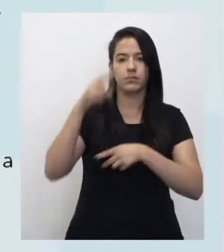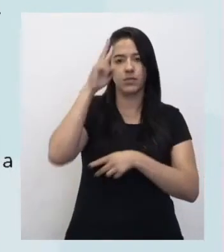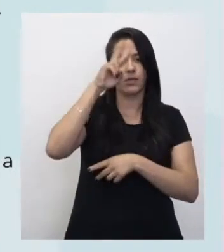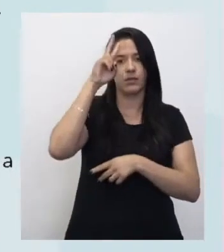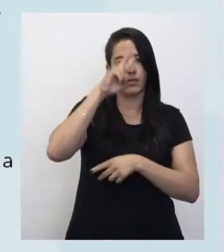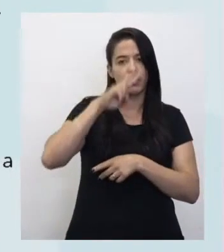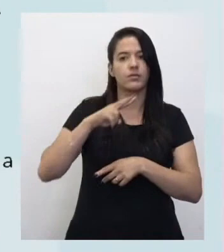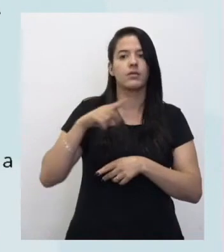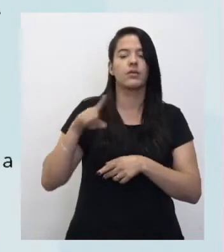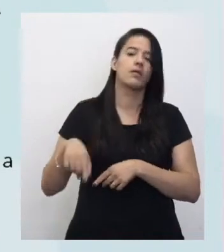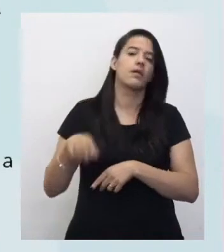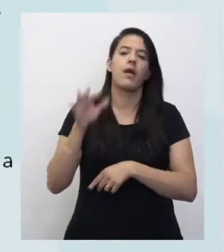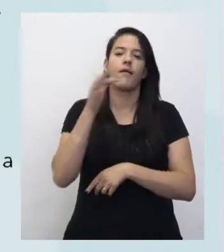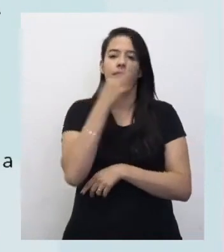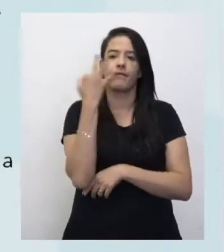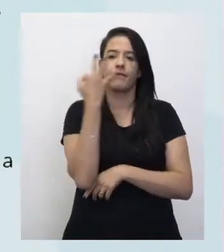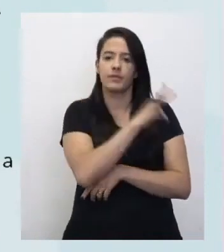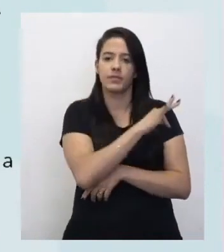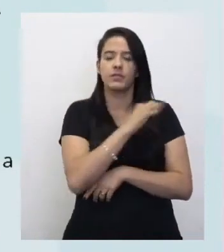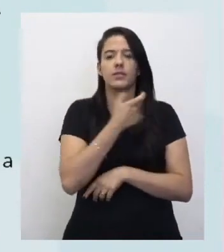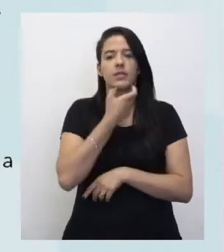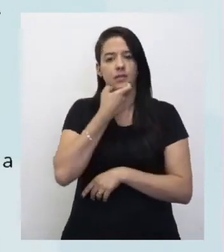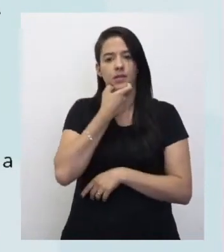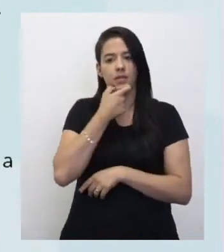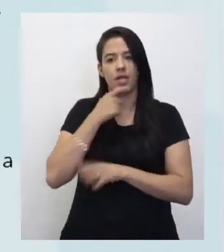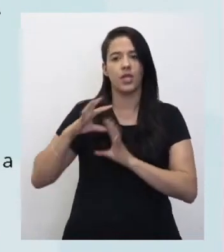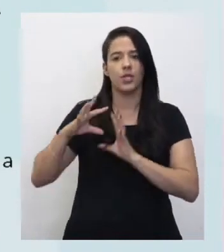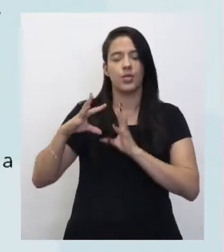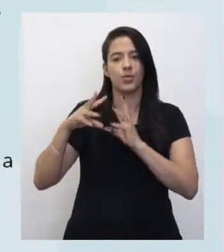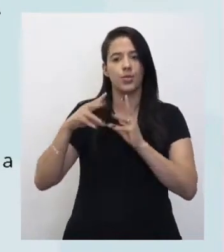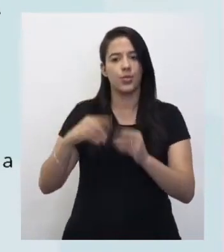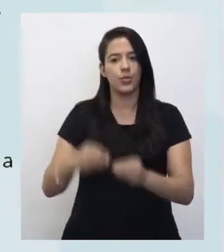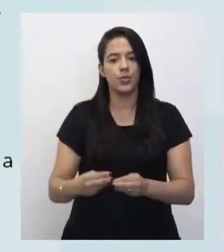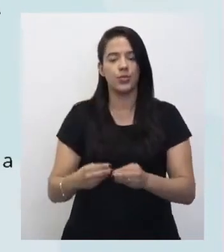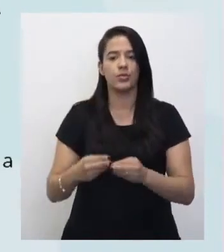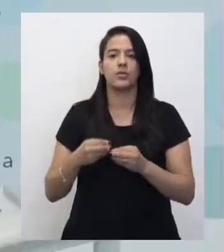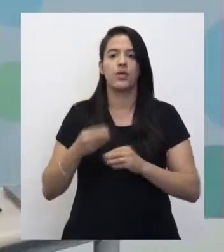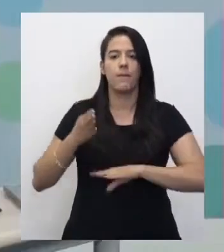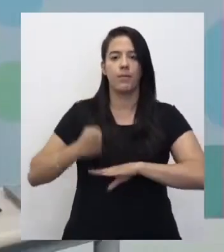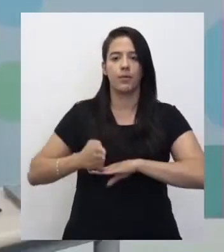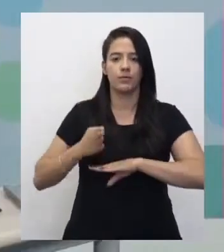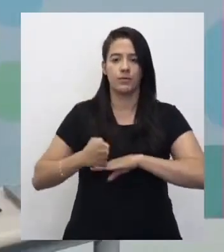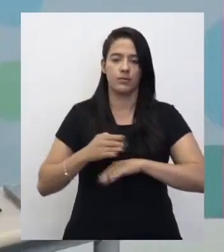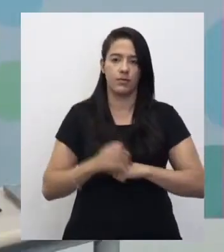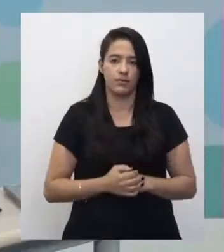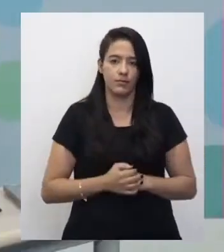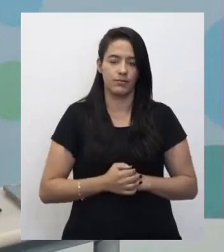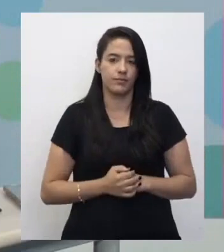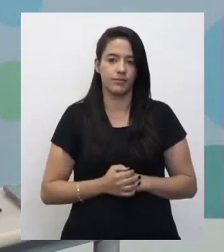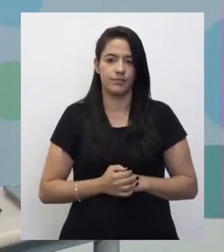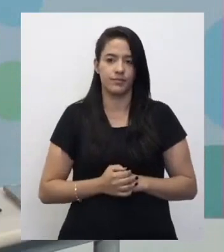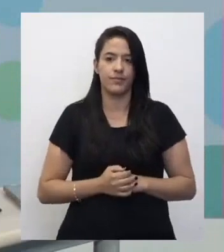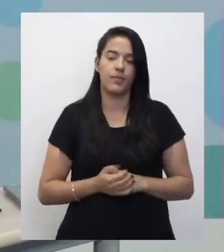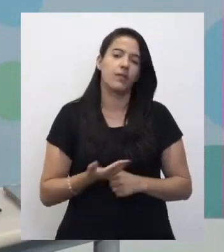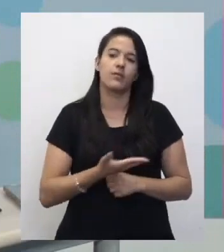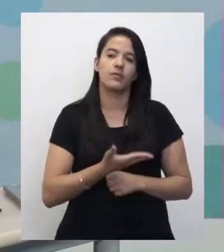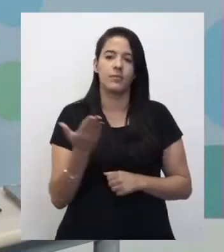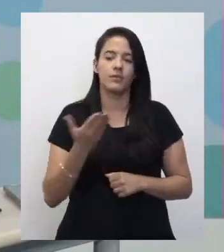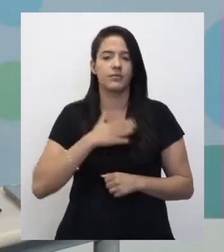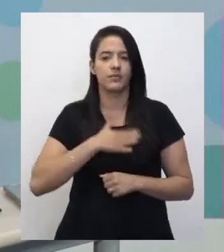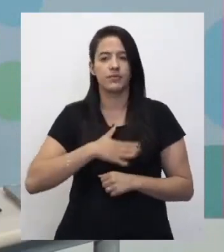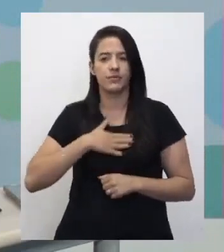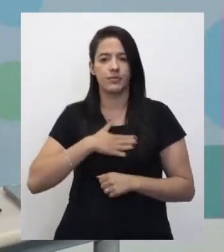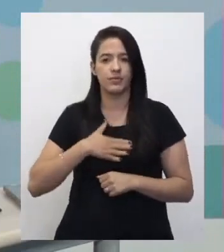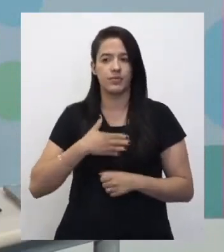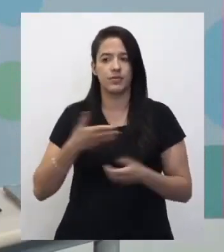histórica entre França e Inglaterra que permeou toda a modernidade aí, tá? Eu espero que vocês tenham gostado